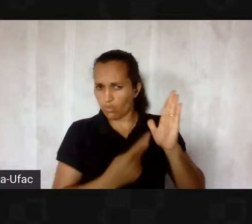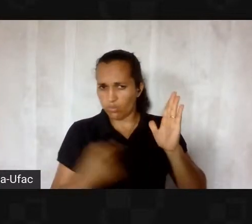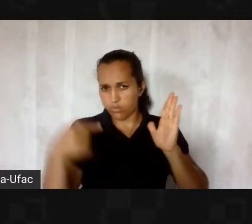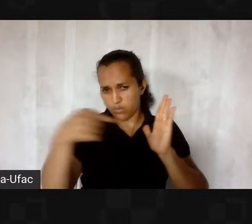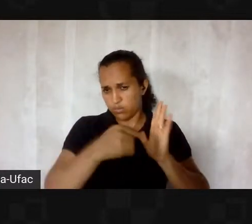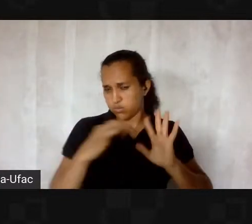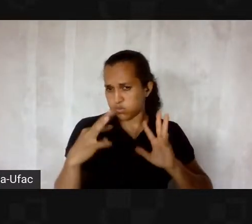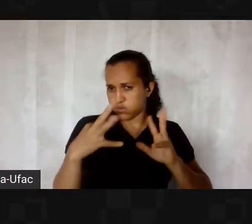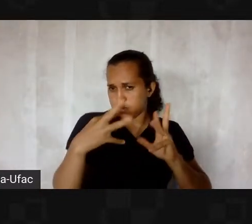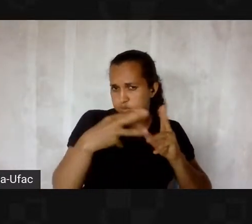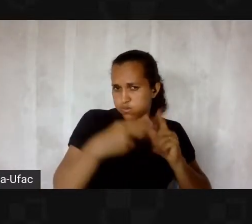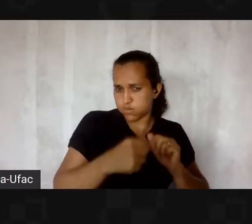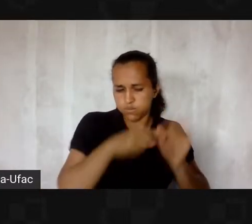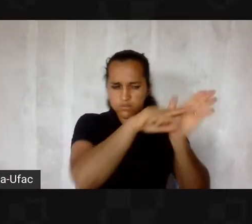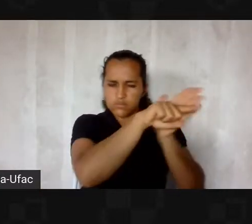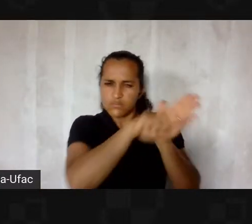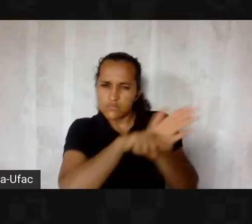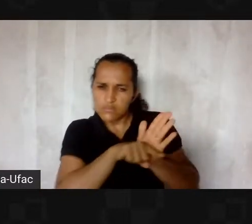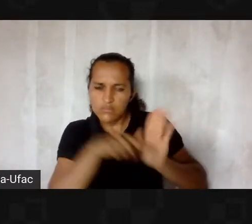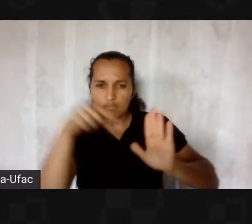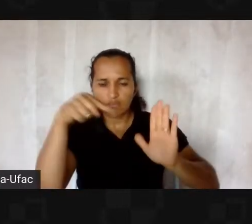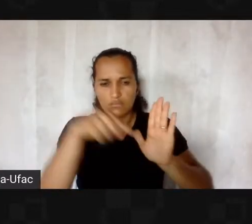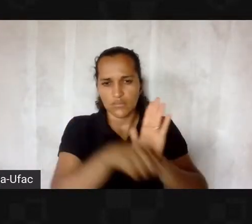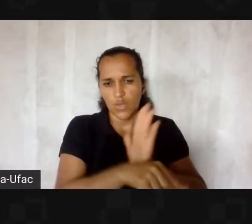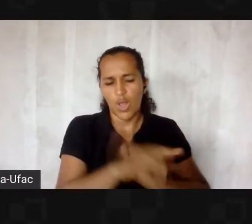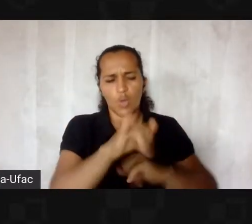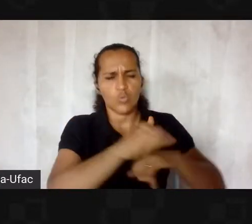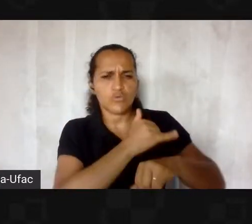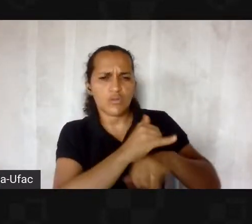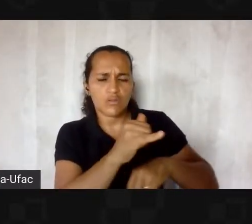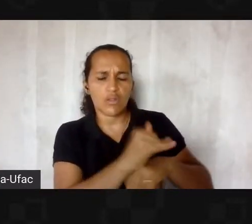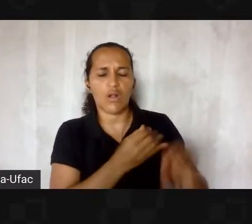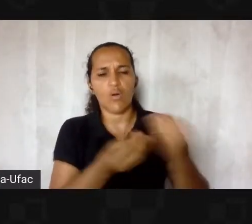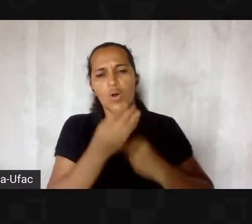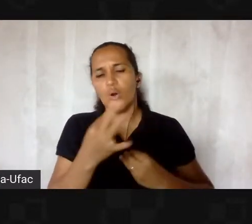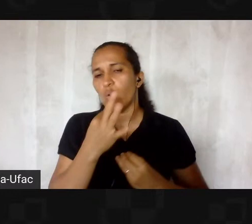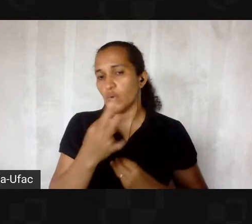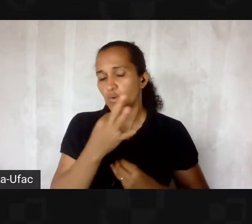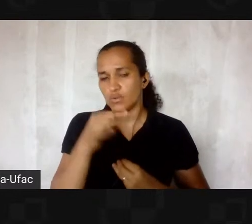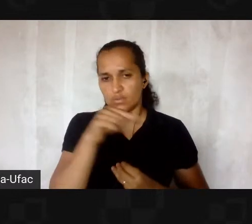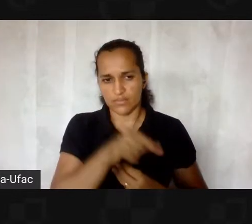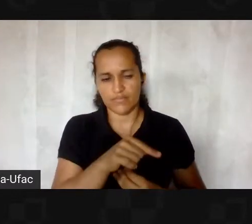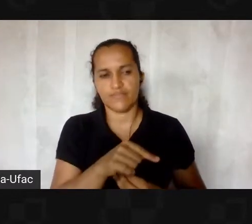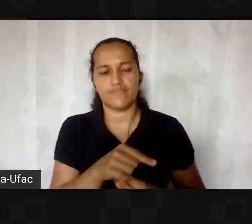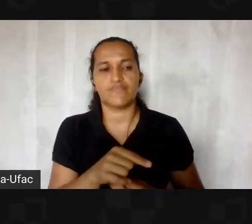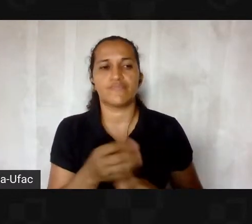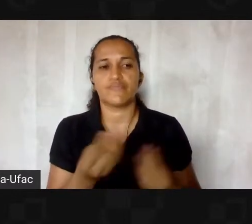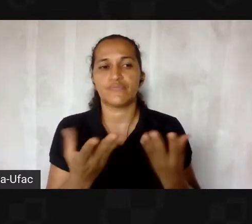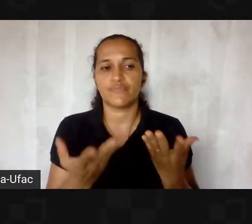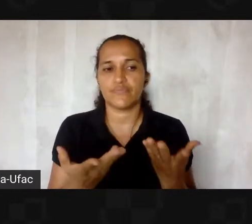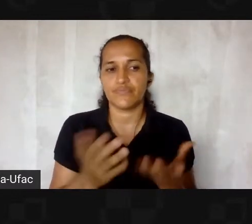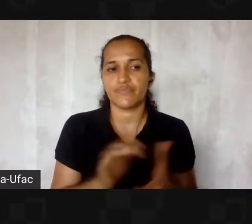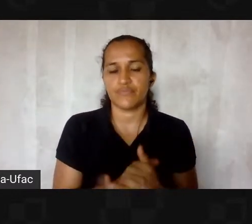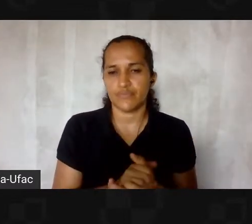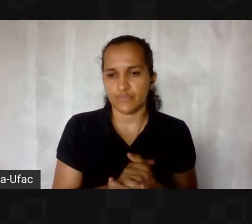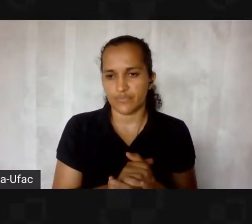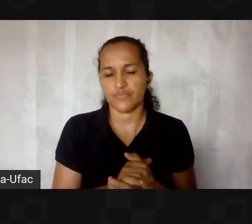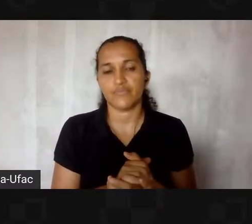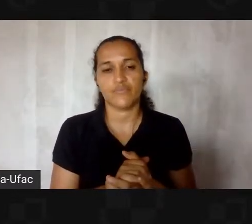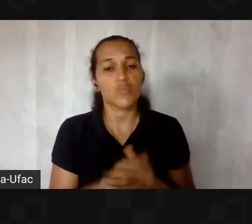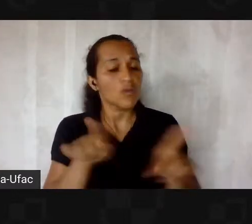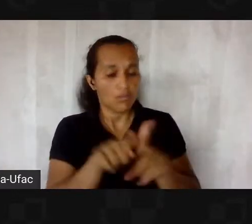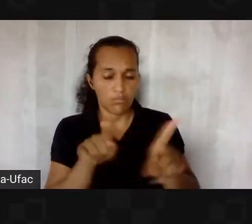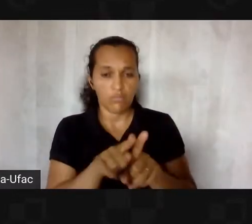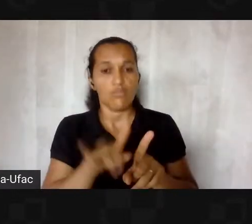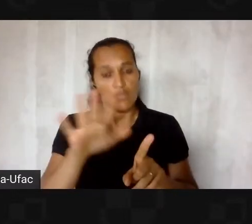a gente fez algumas estratégias para poder conhecer, e isso serviu não apenas para os alunos, serviu também